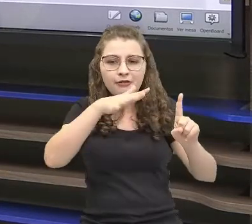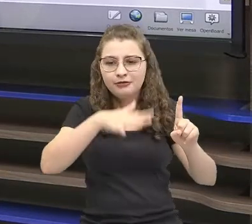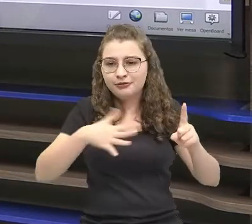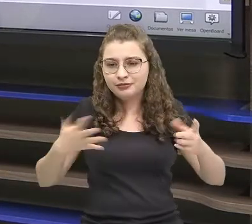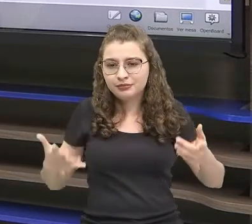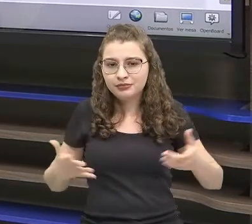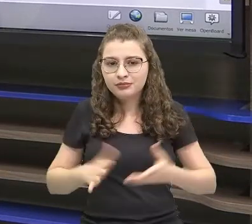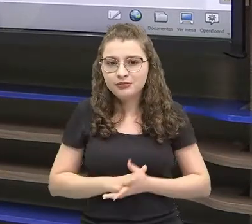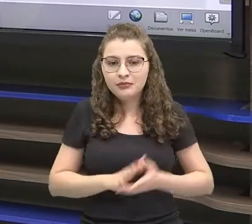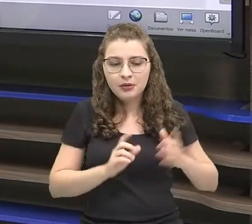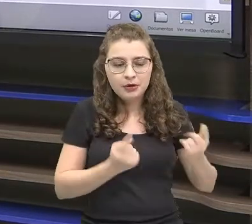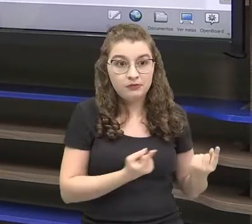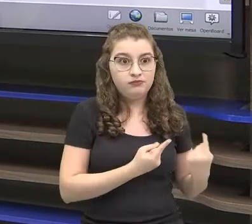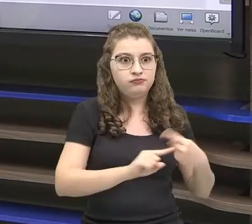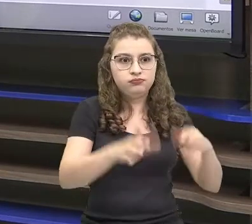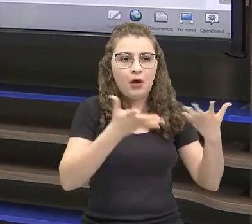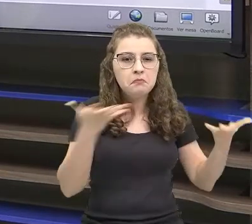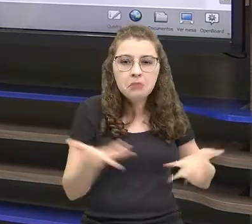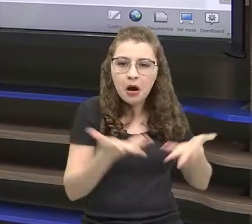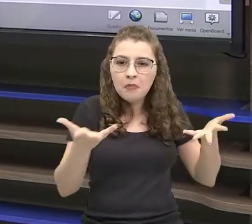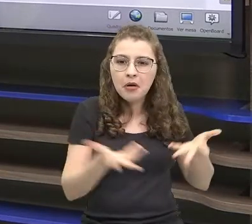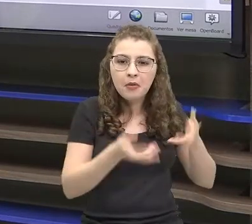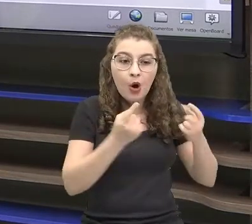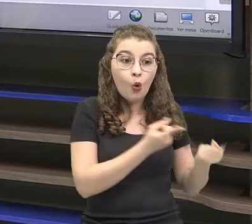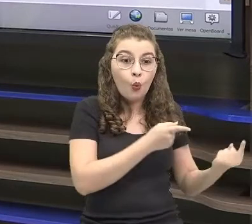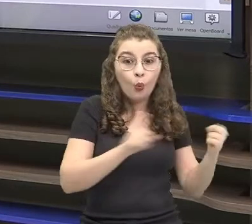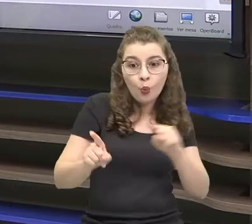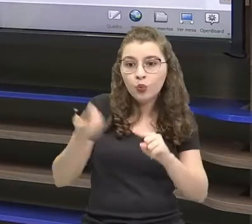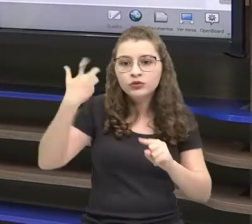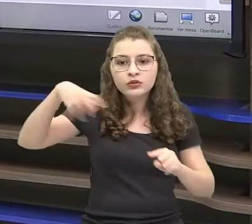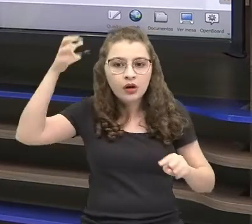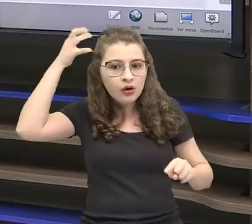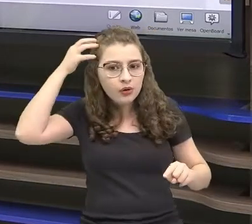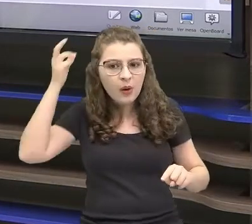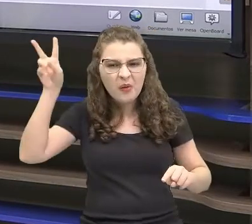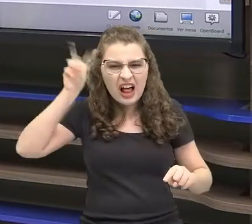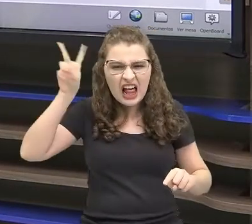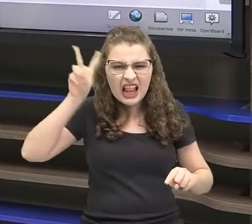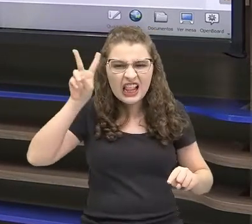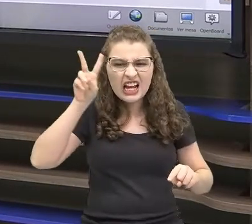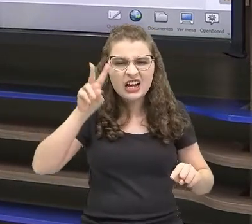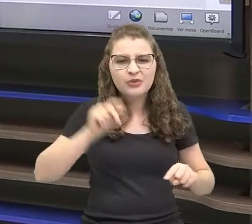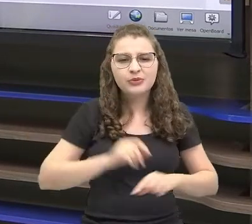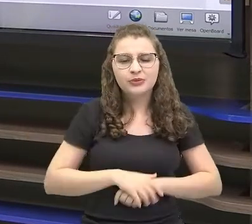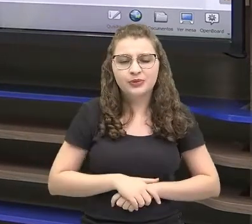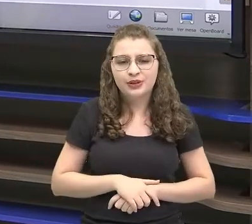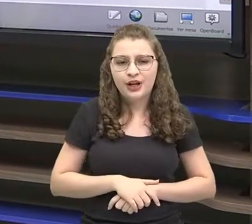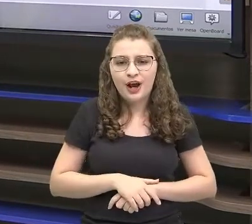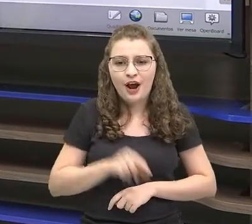informações, um levante monarquista. Lembre-se que estávamos no início da República, então eles queriam,